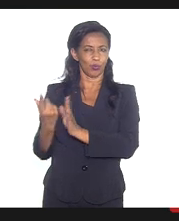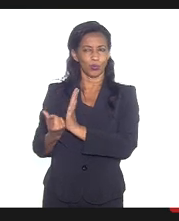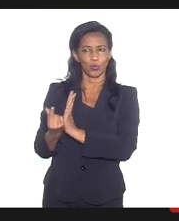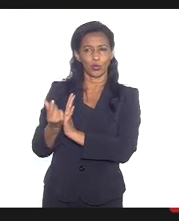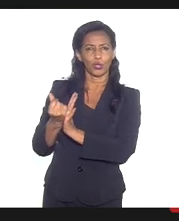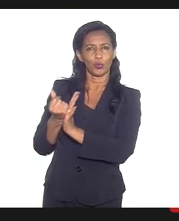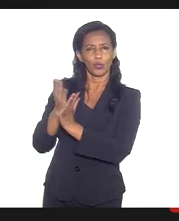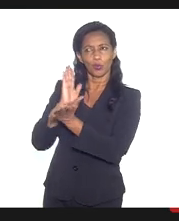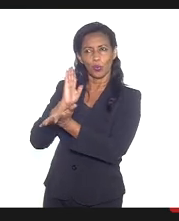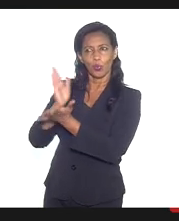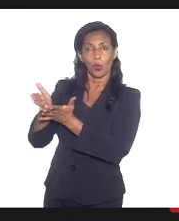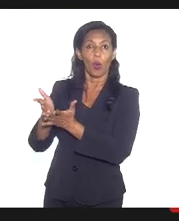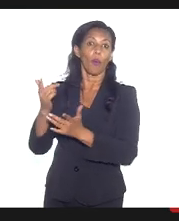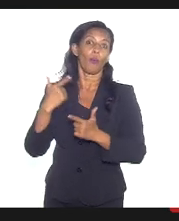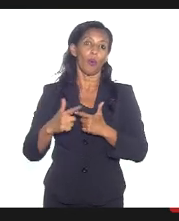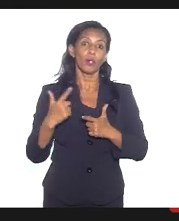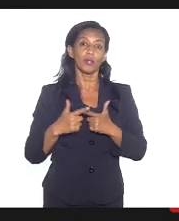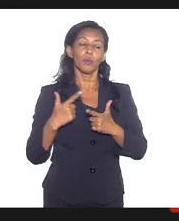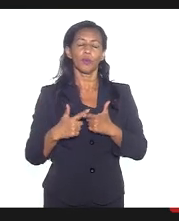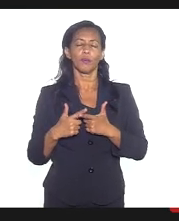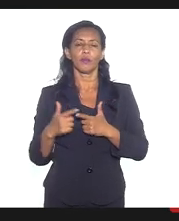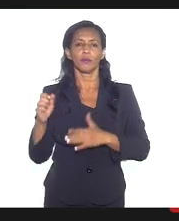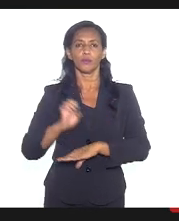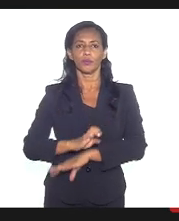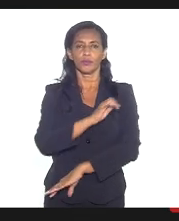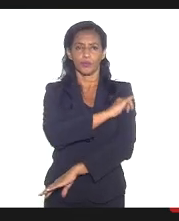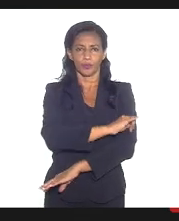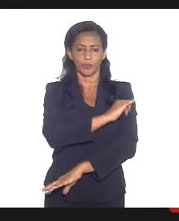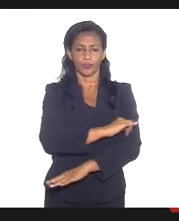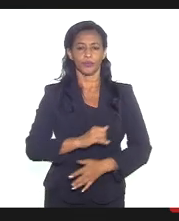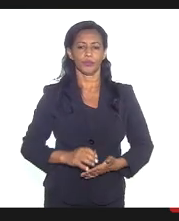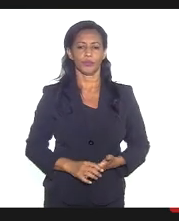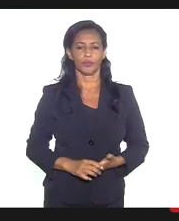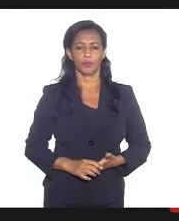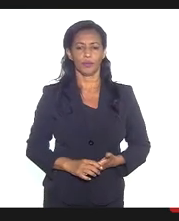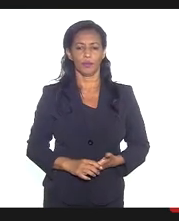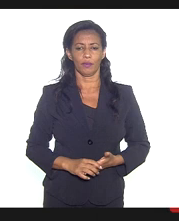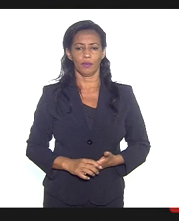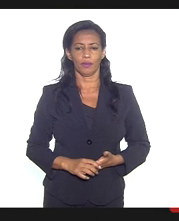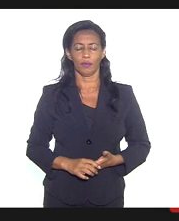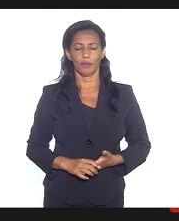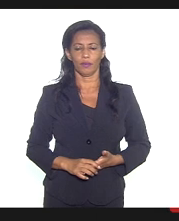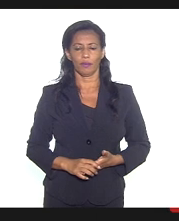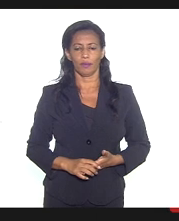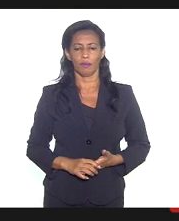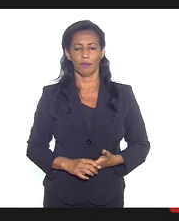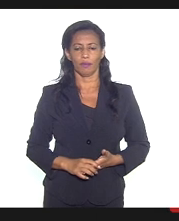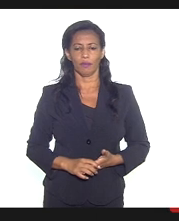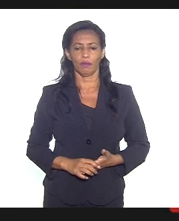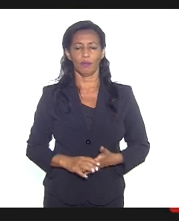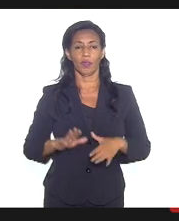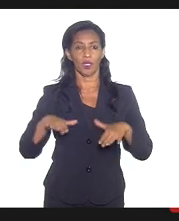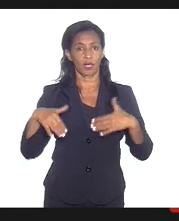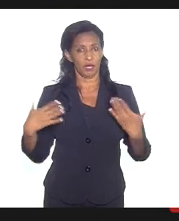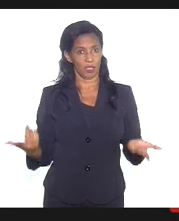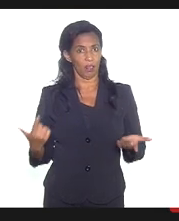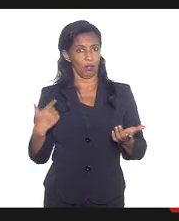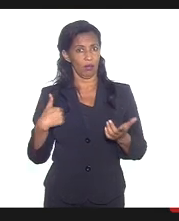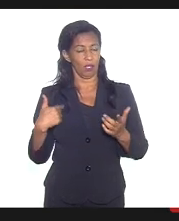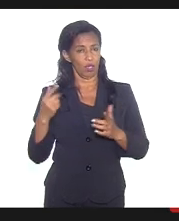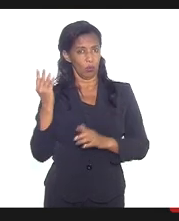Isso daí pode ser um problema para o estado do Rio de Janeiro, né? Então, eu coloquei aqui